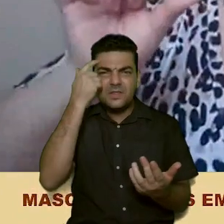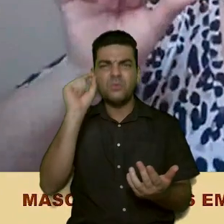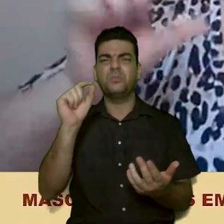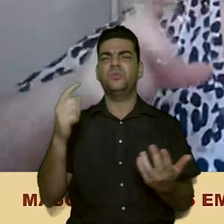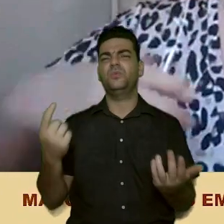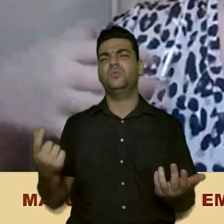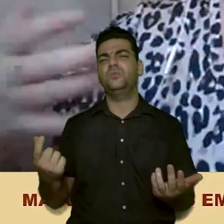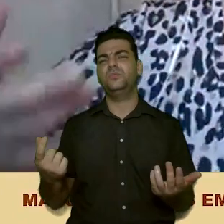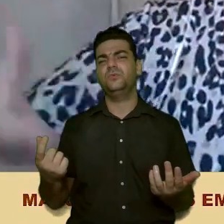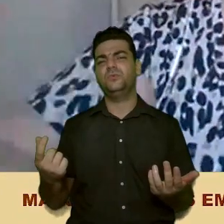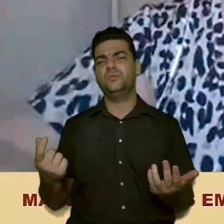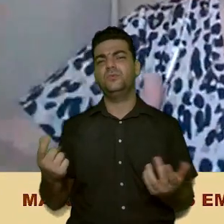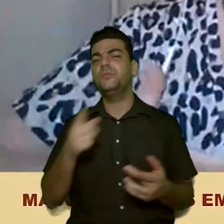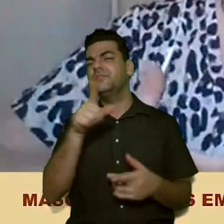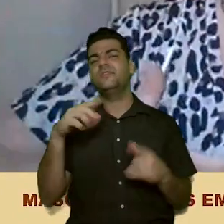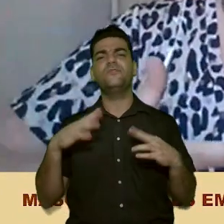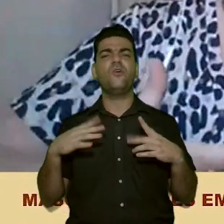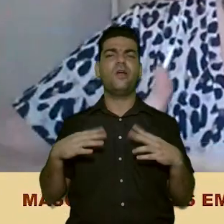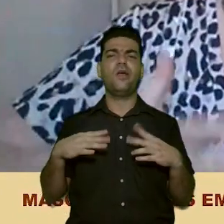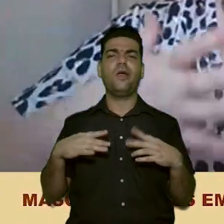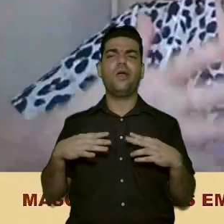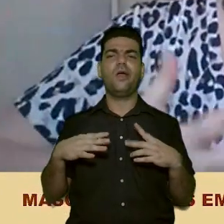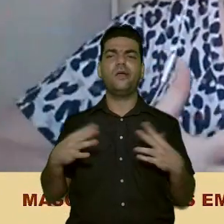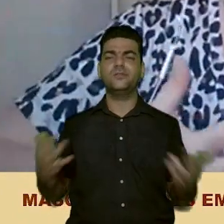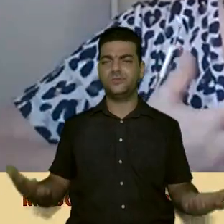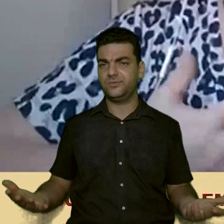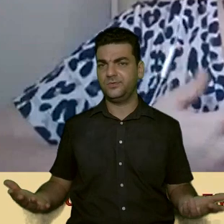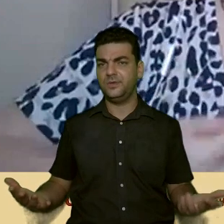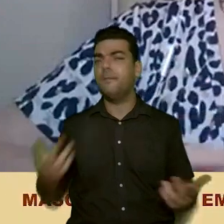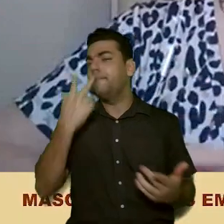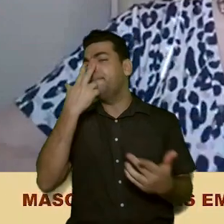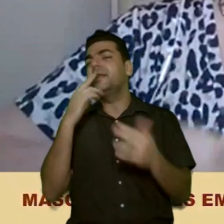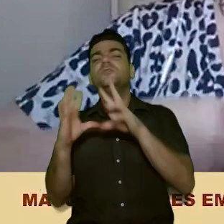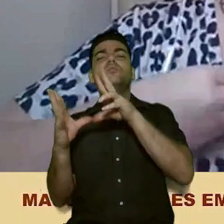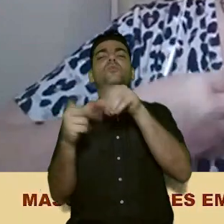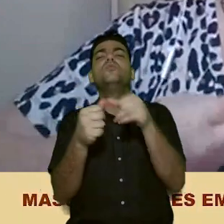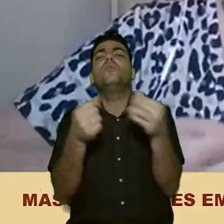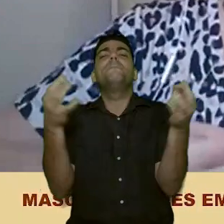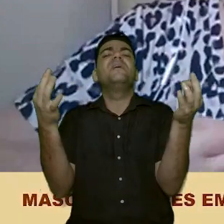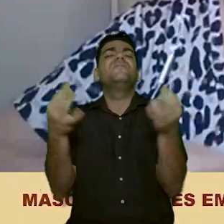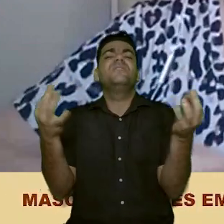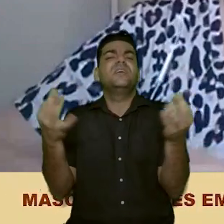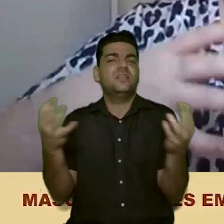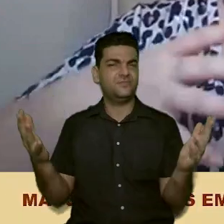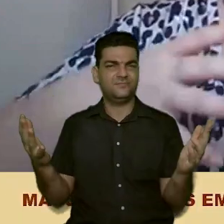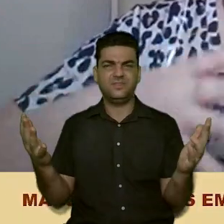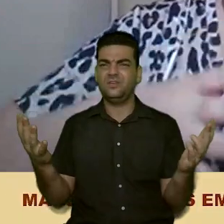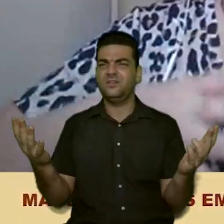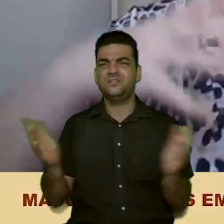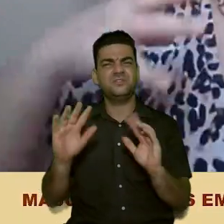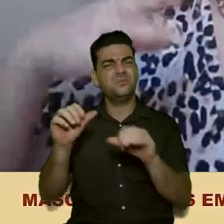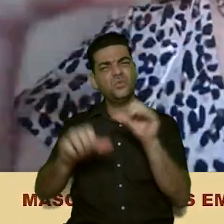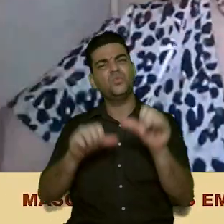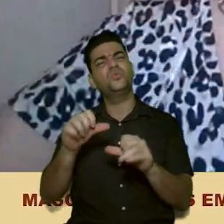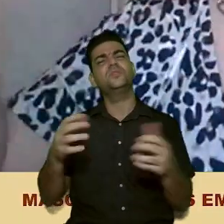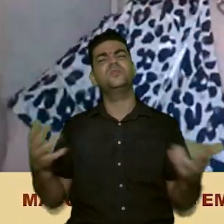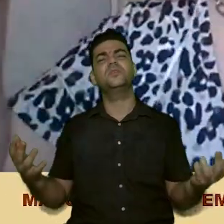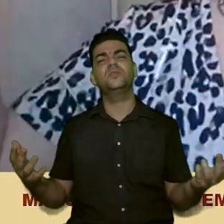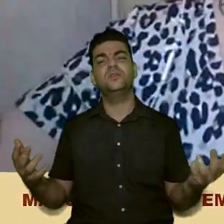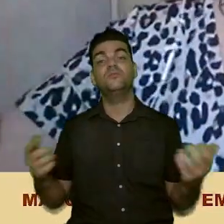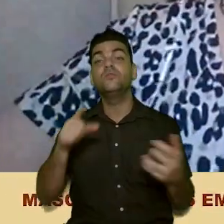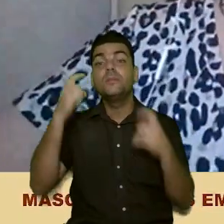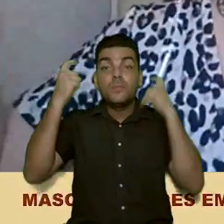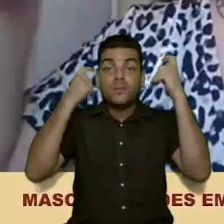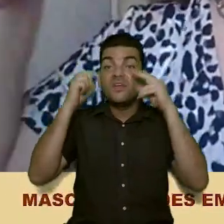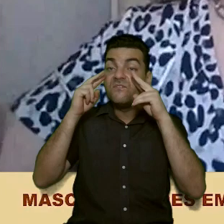só do conforto que você tem, né, de um mundo que foi feito de vocês para vocês, para que a gente possa olhar